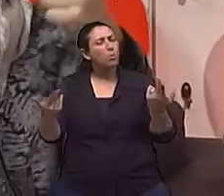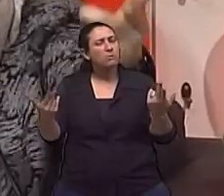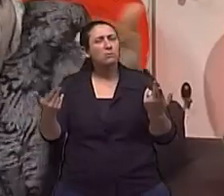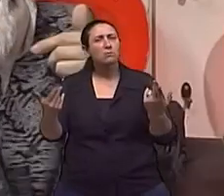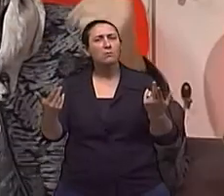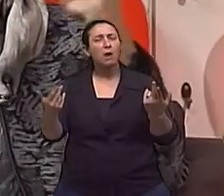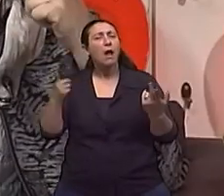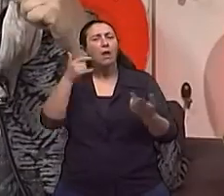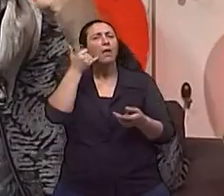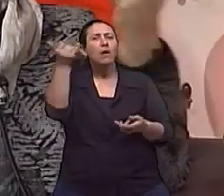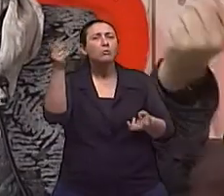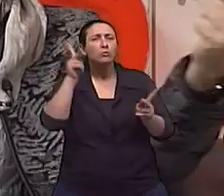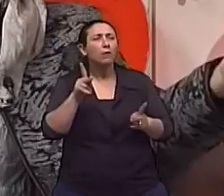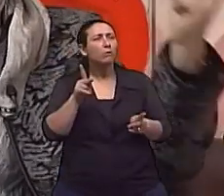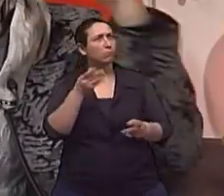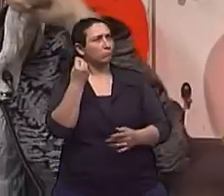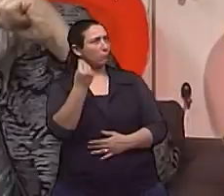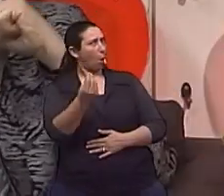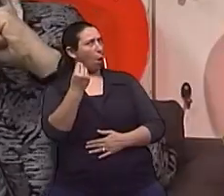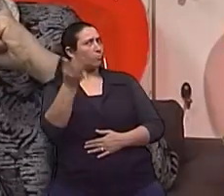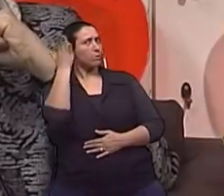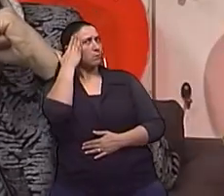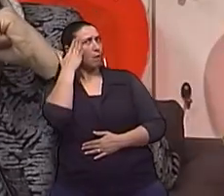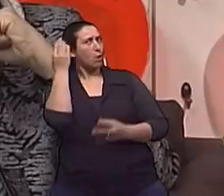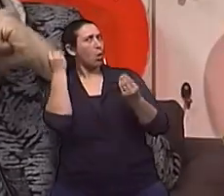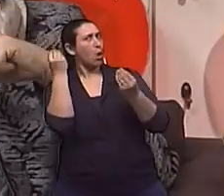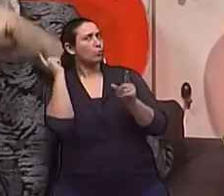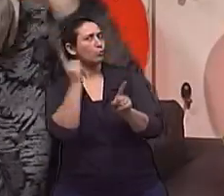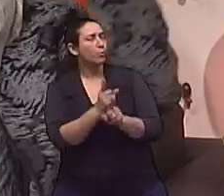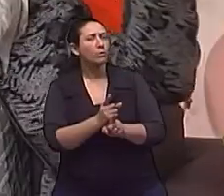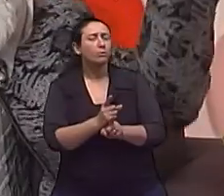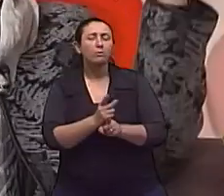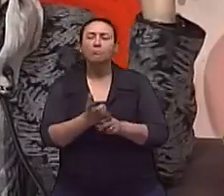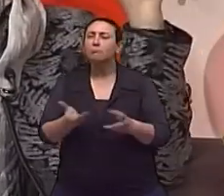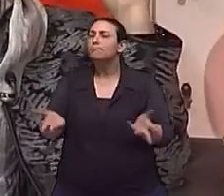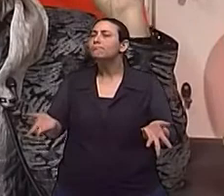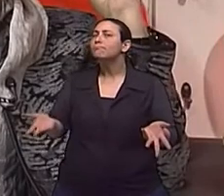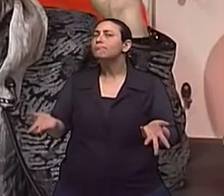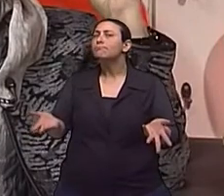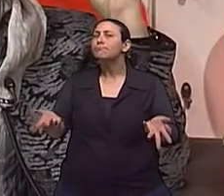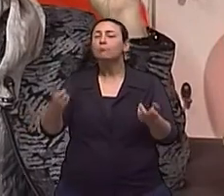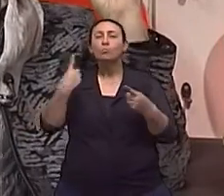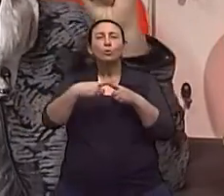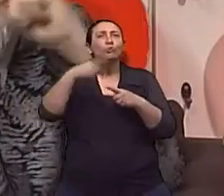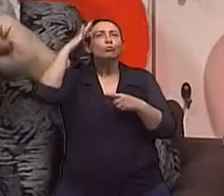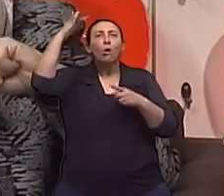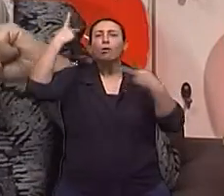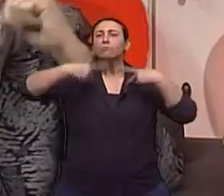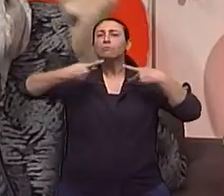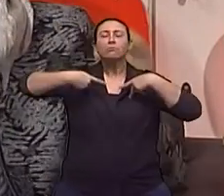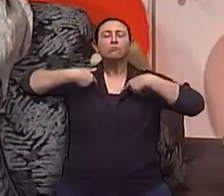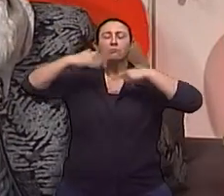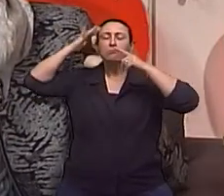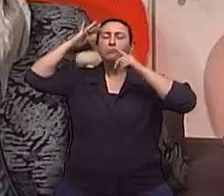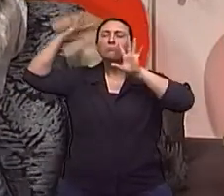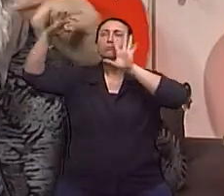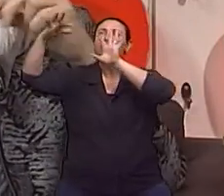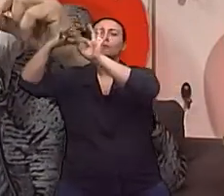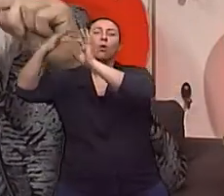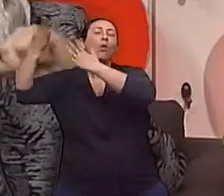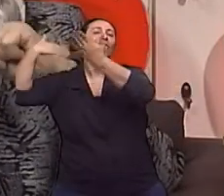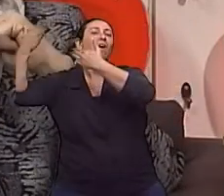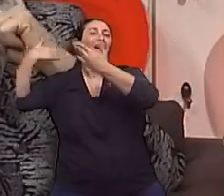aí liga para pessoa e a pessoa mais como é que tu descobriu que eu tô com os problemas porque os sonhos eu falei contigo né verdade não